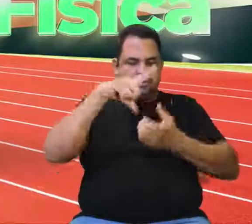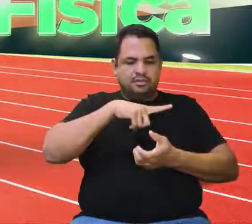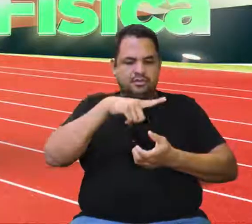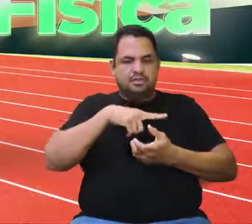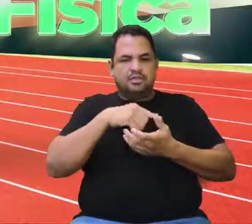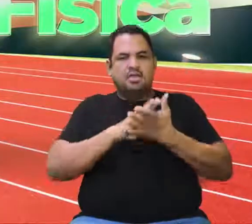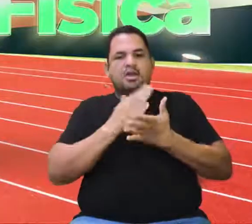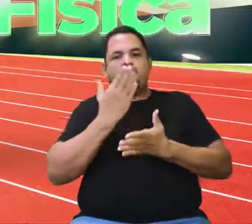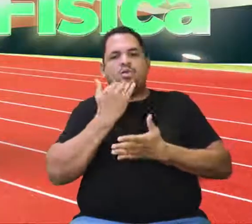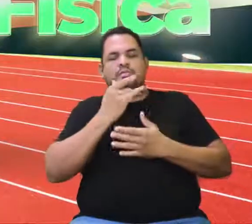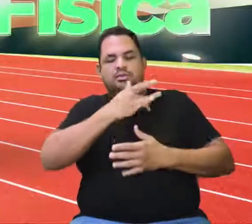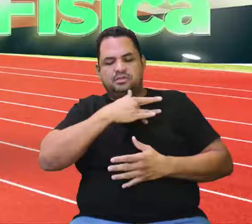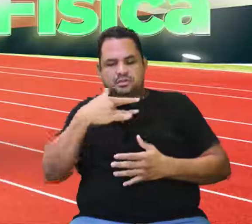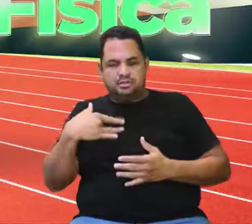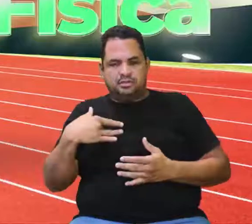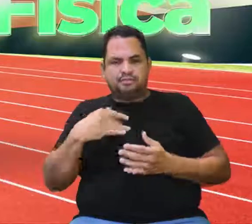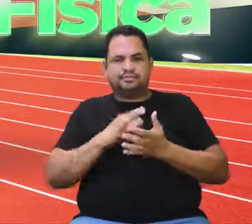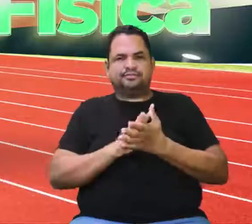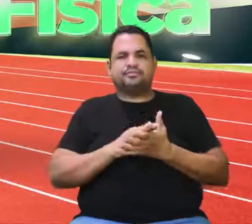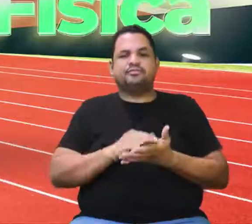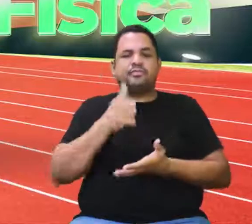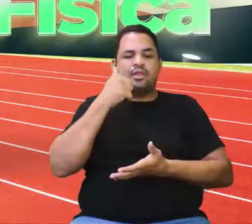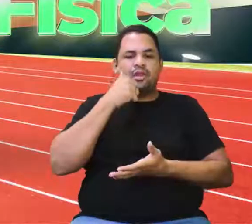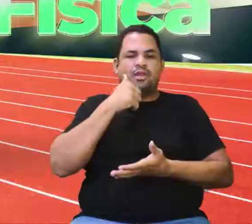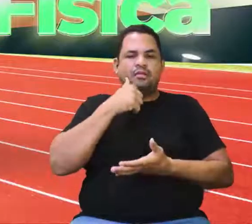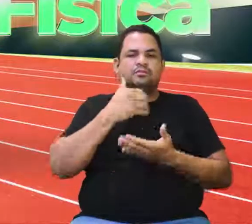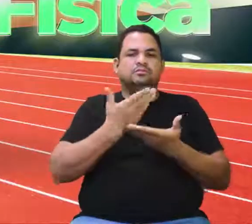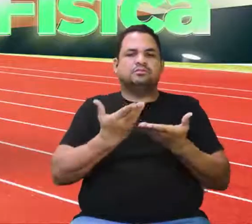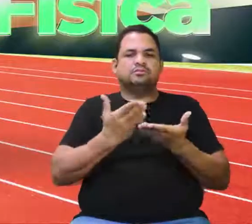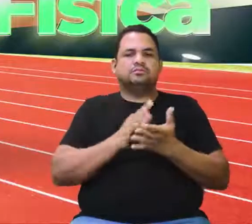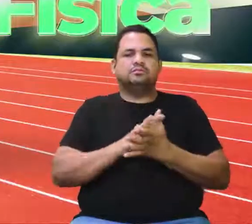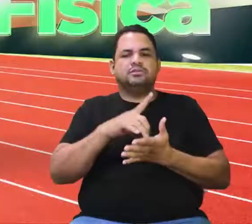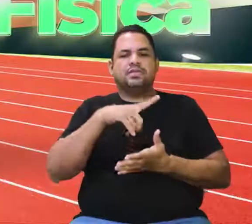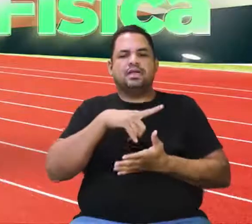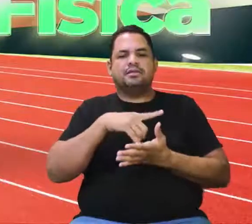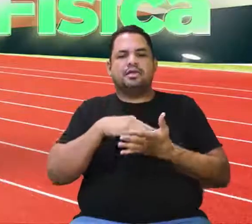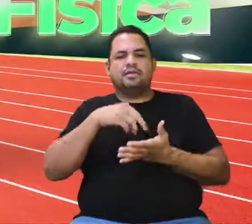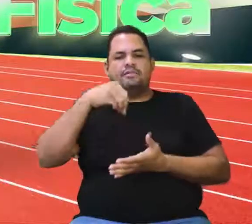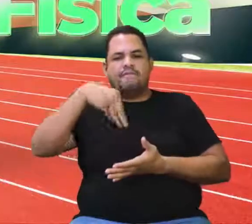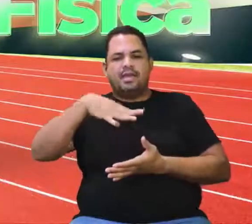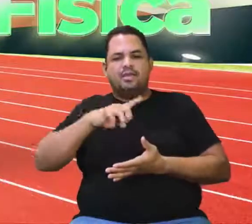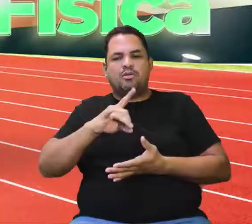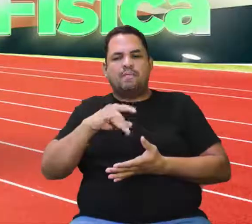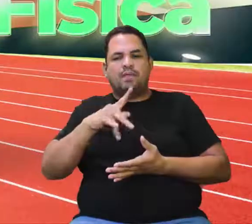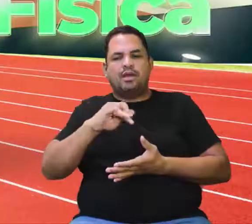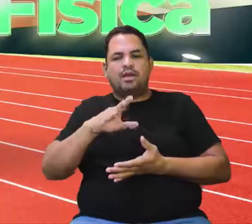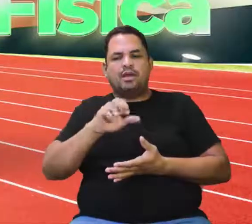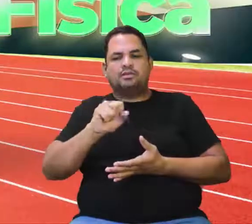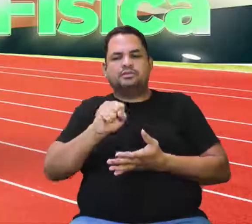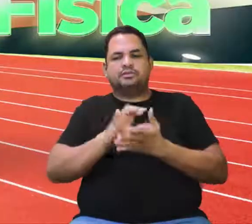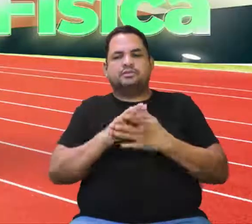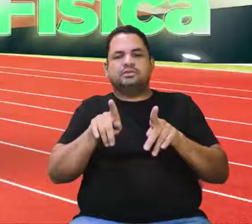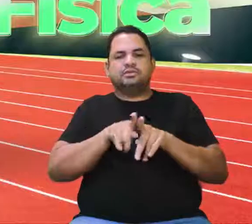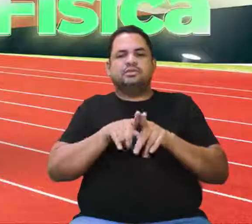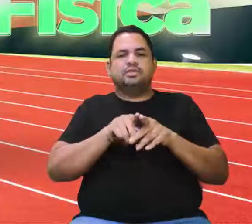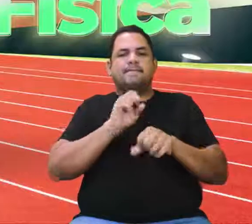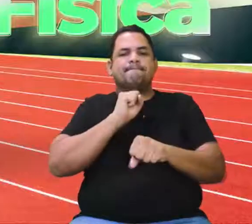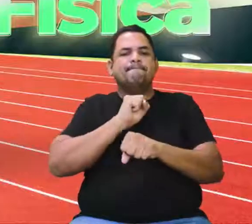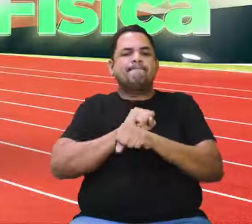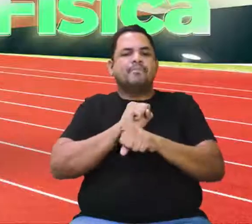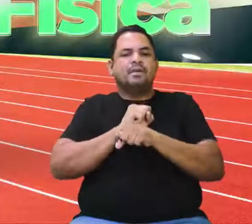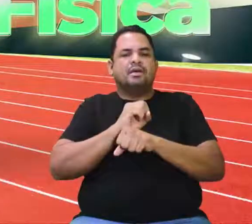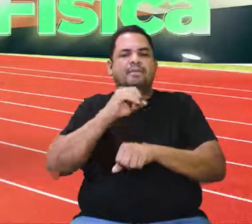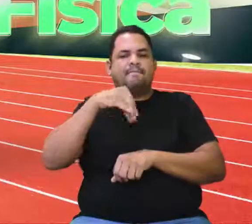uma alimentação saudável. A mulher, devido aí à questão da menopausa, quando ela perde ali, para de